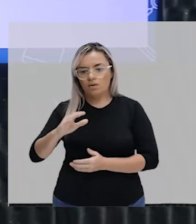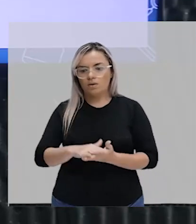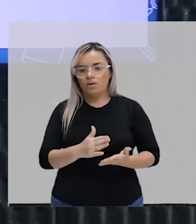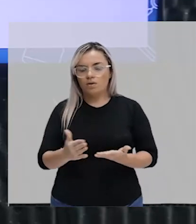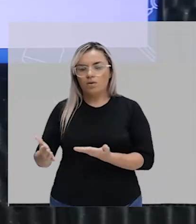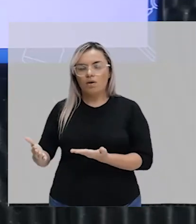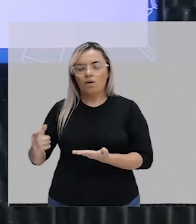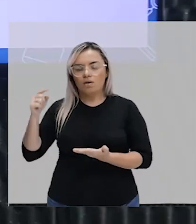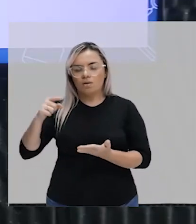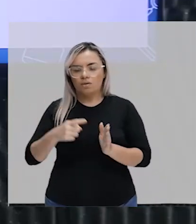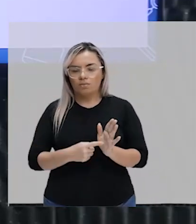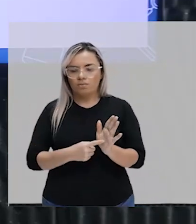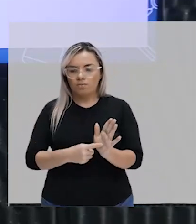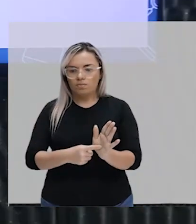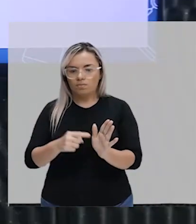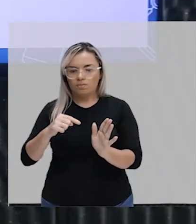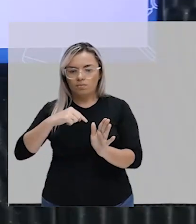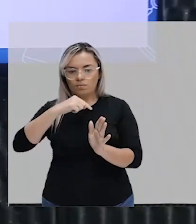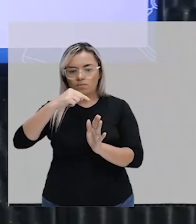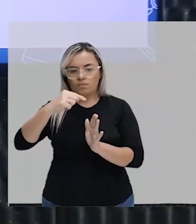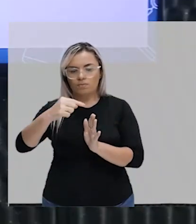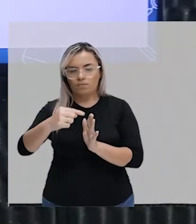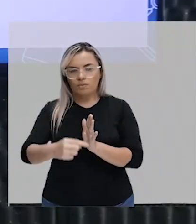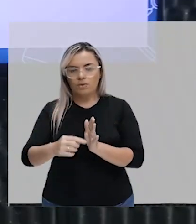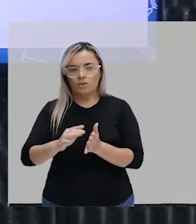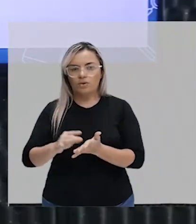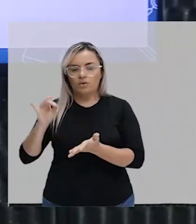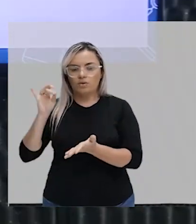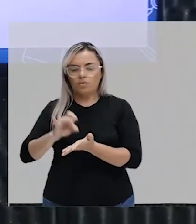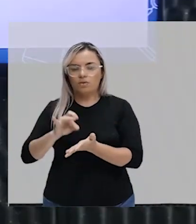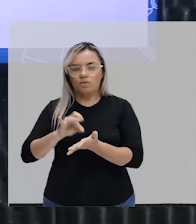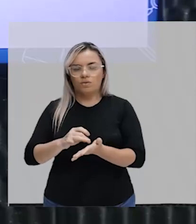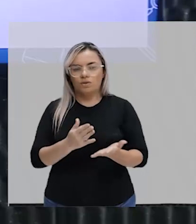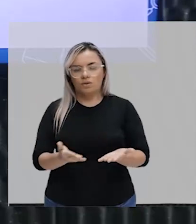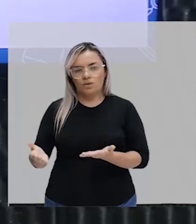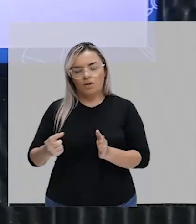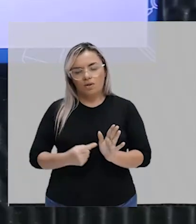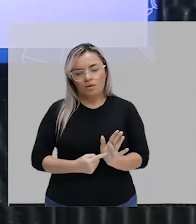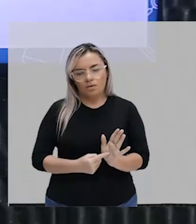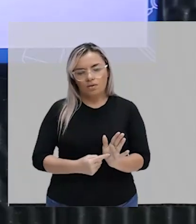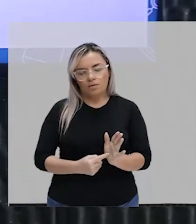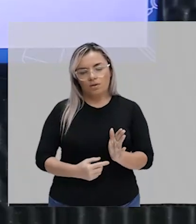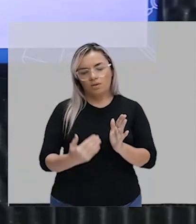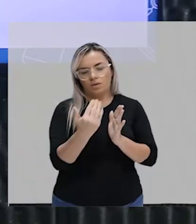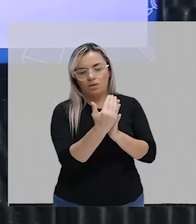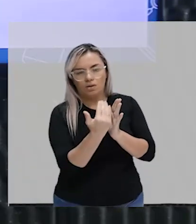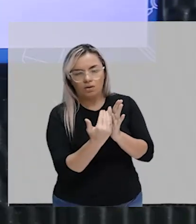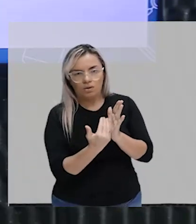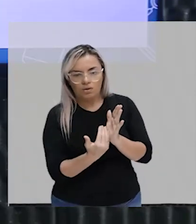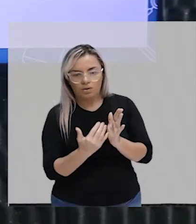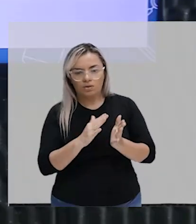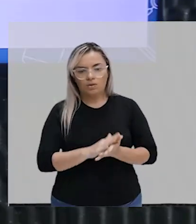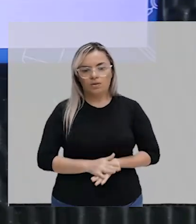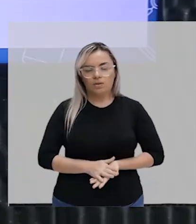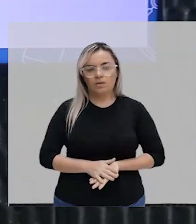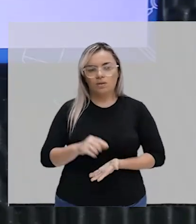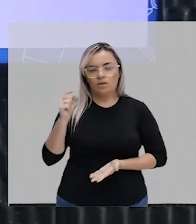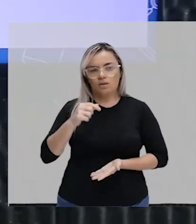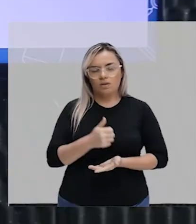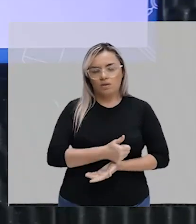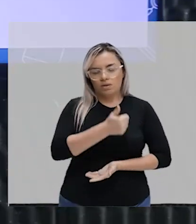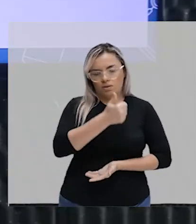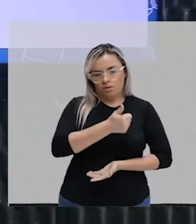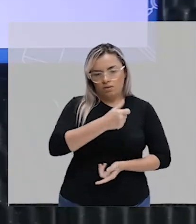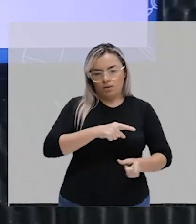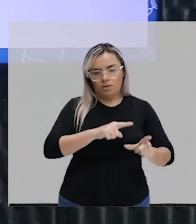itens seguintes as sentenças são verdadeiras? Olha só. Então, a primeira sentença,